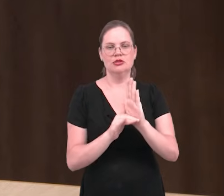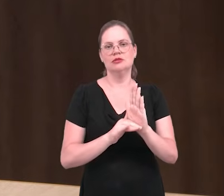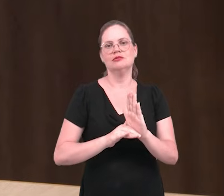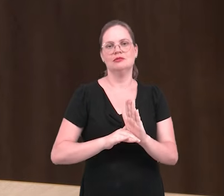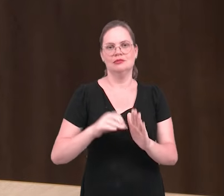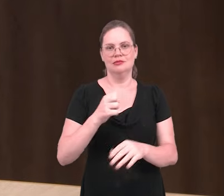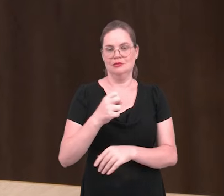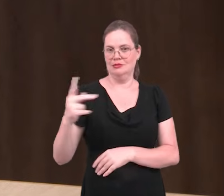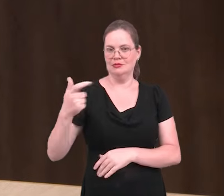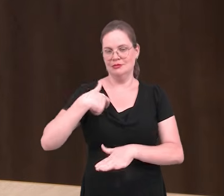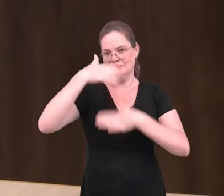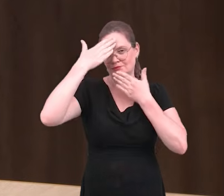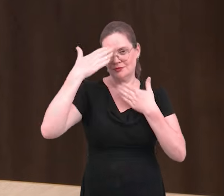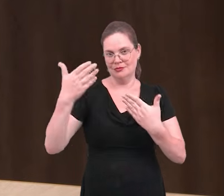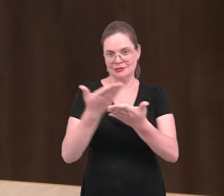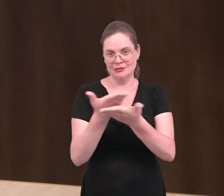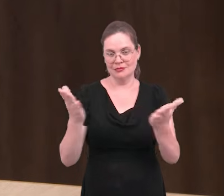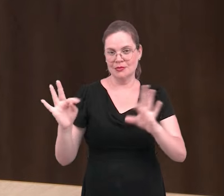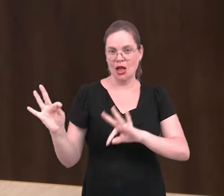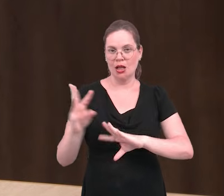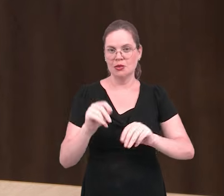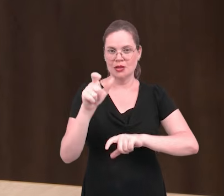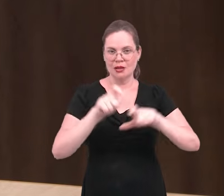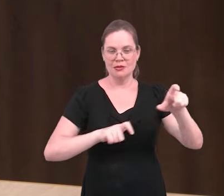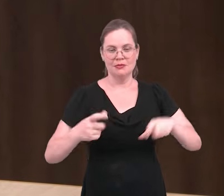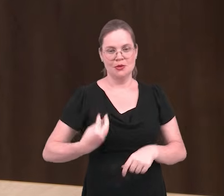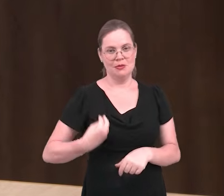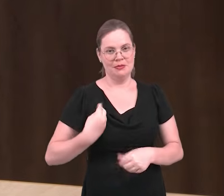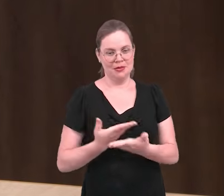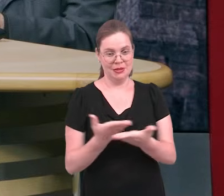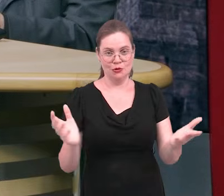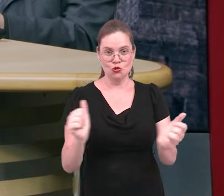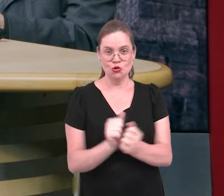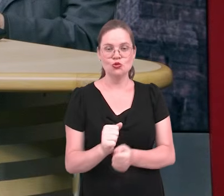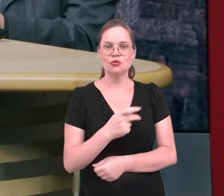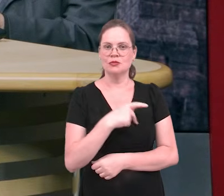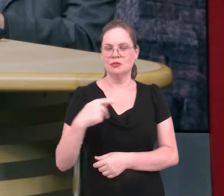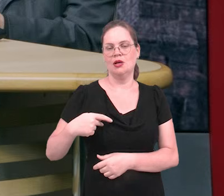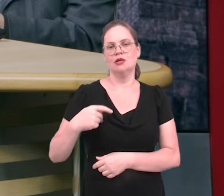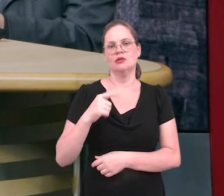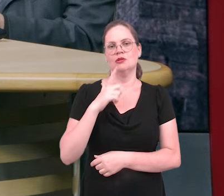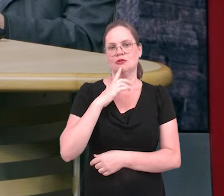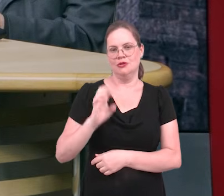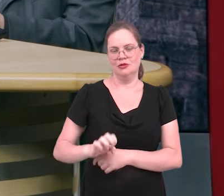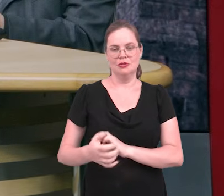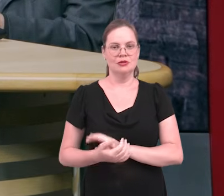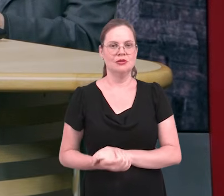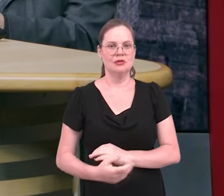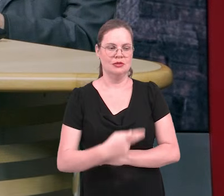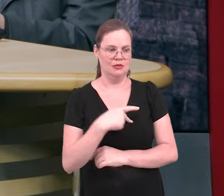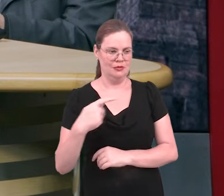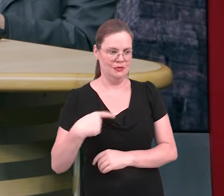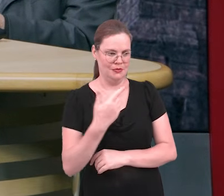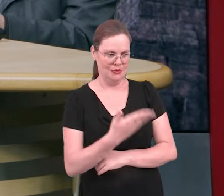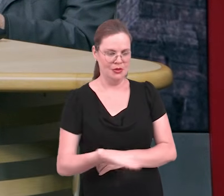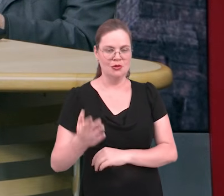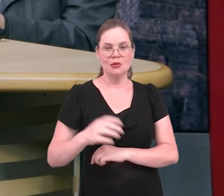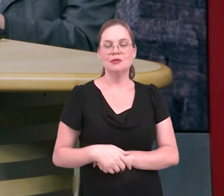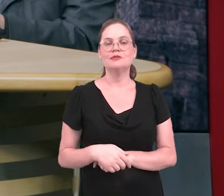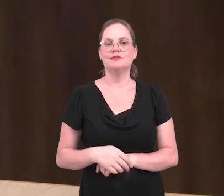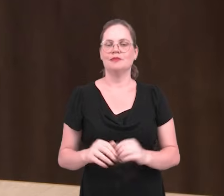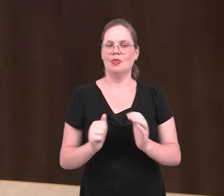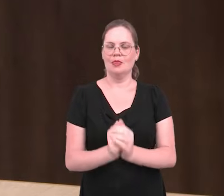episódio, agradecendo a presença dos colaboradores aqui, pastor Luiz Eugênio Amém. e pastor Serron,